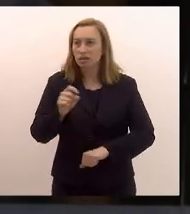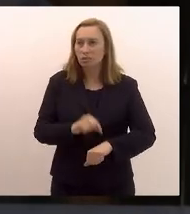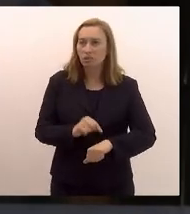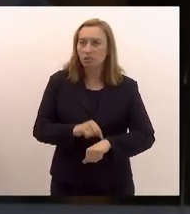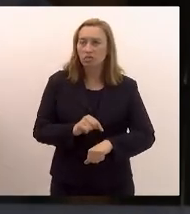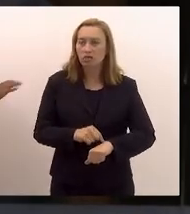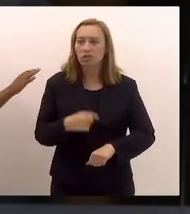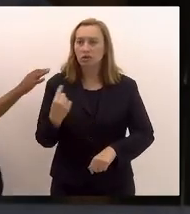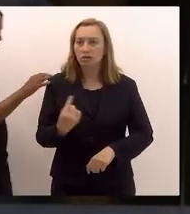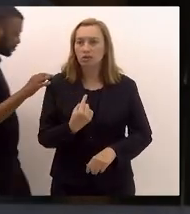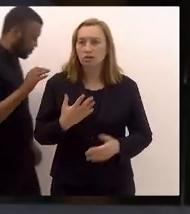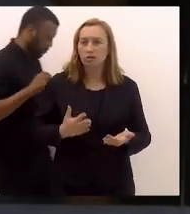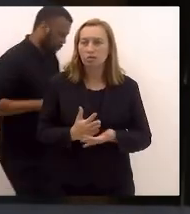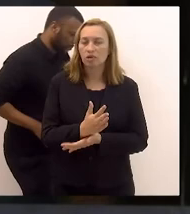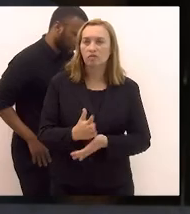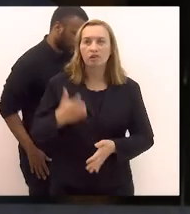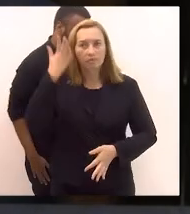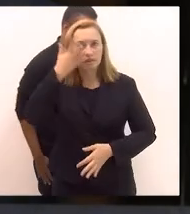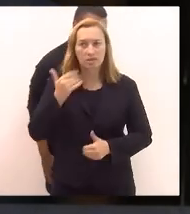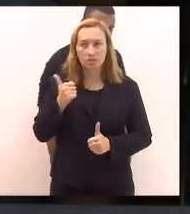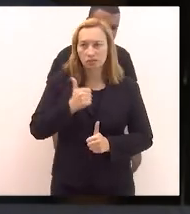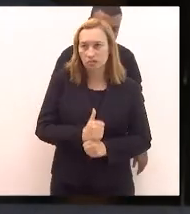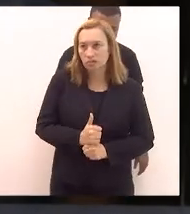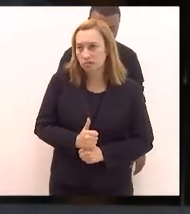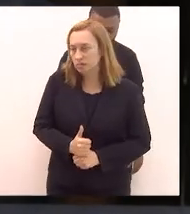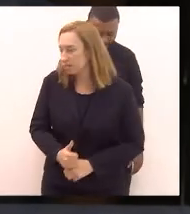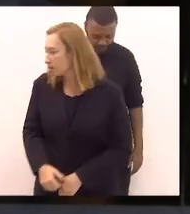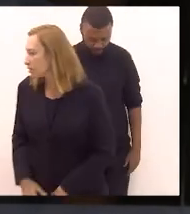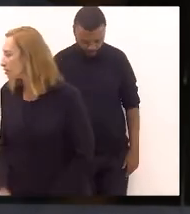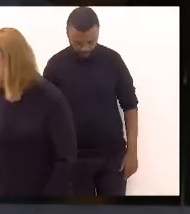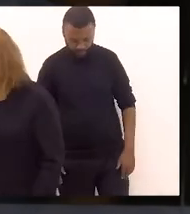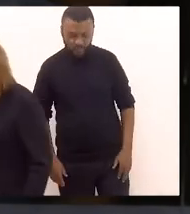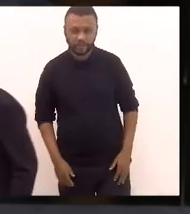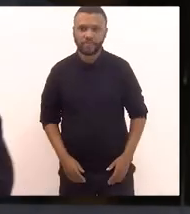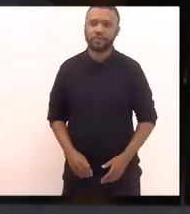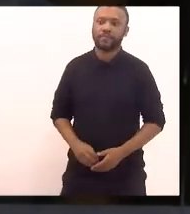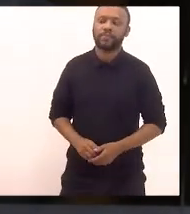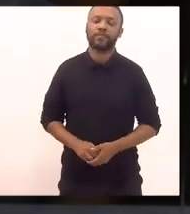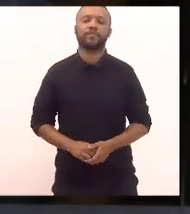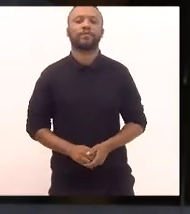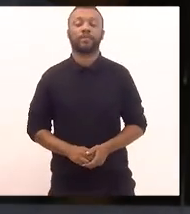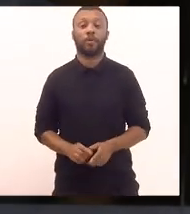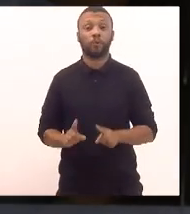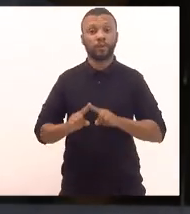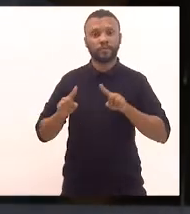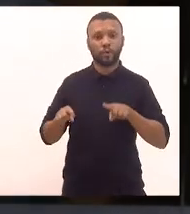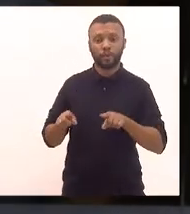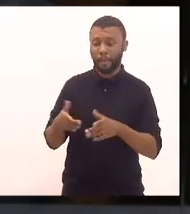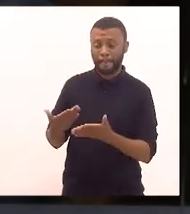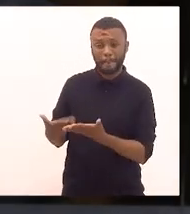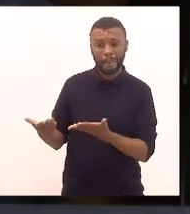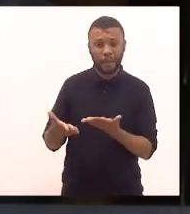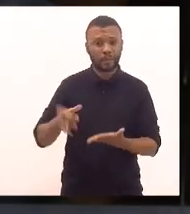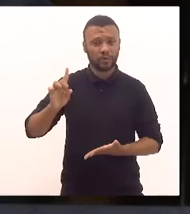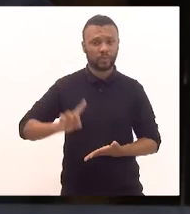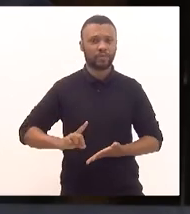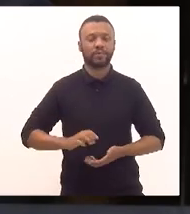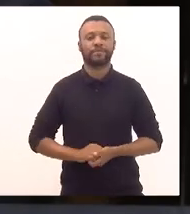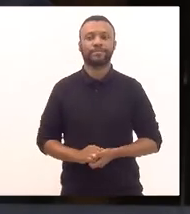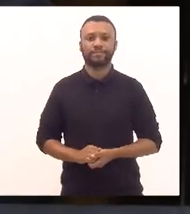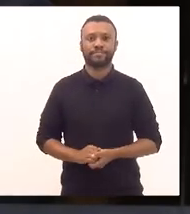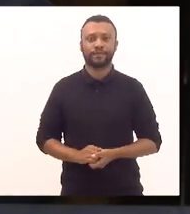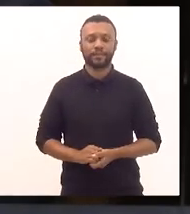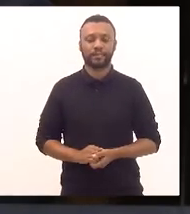momento que nós iremos aprovar A mensagem original e os servidores irão perder os seus direitos e quando